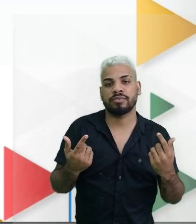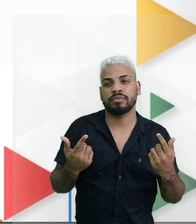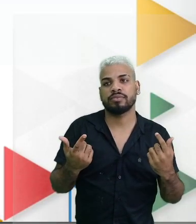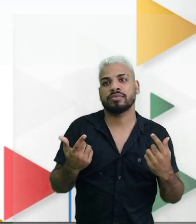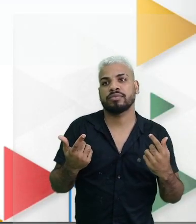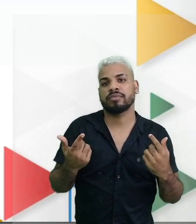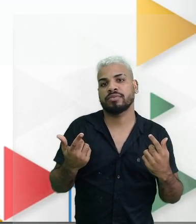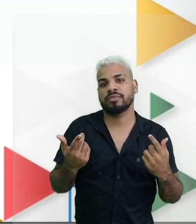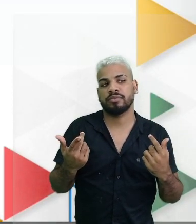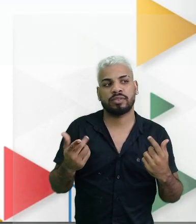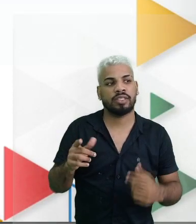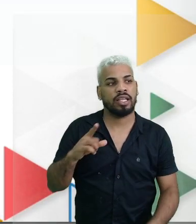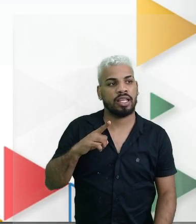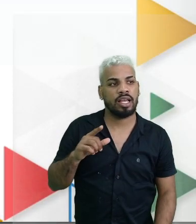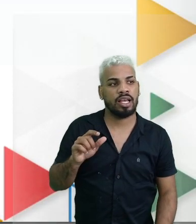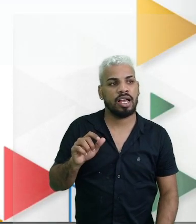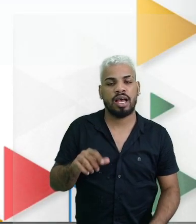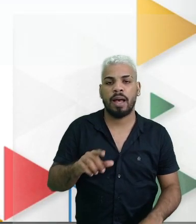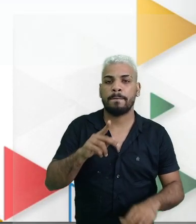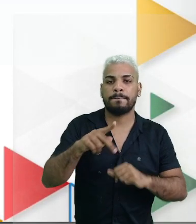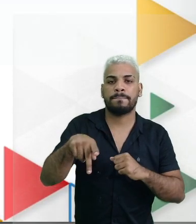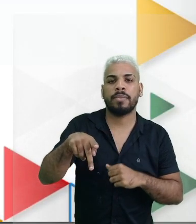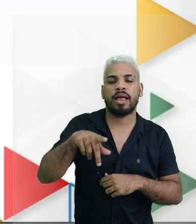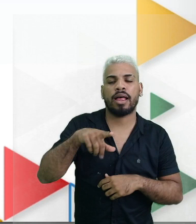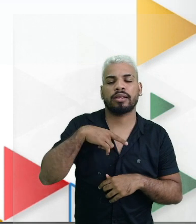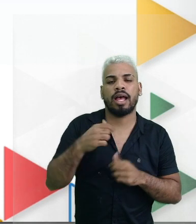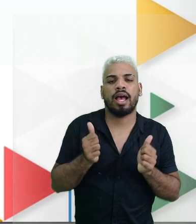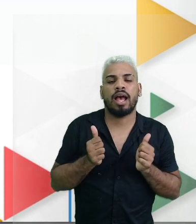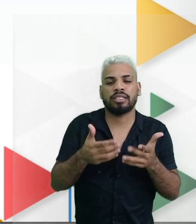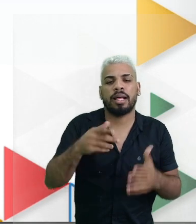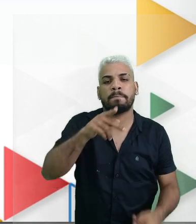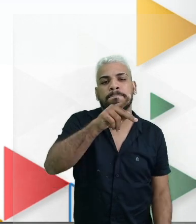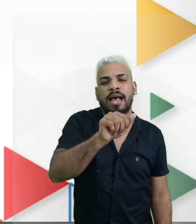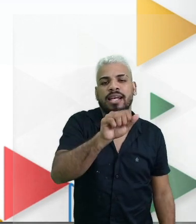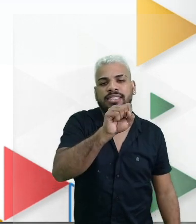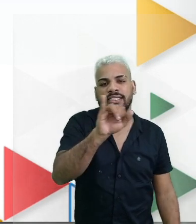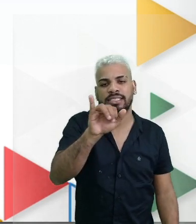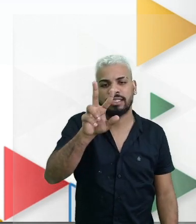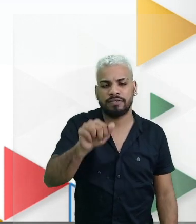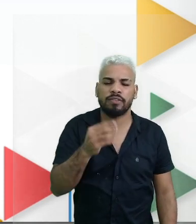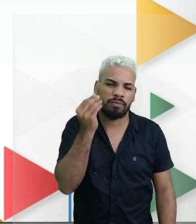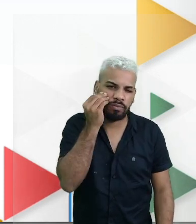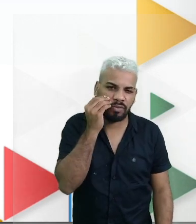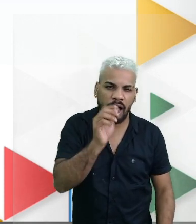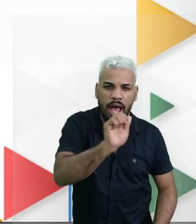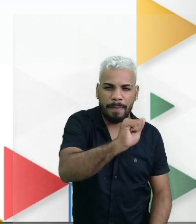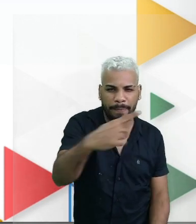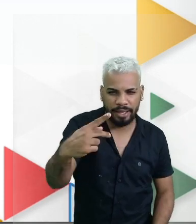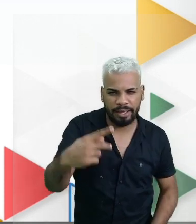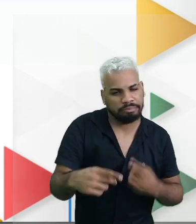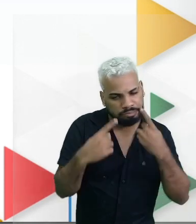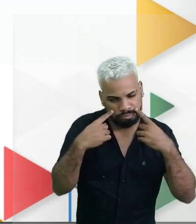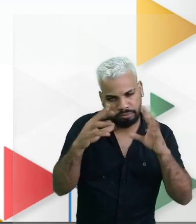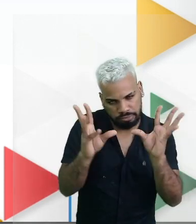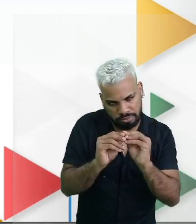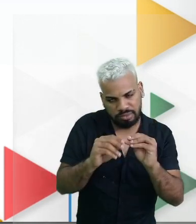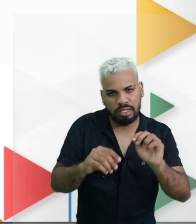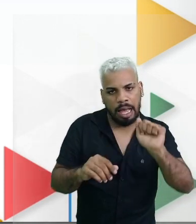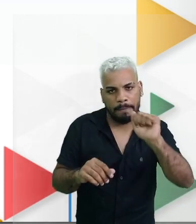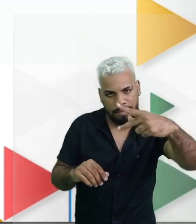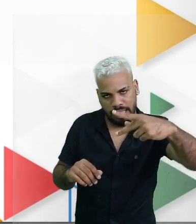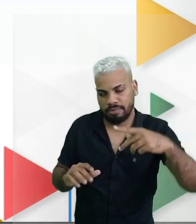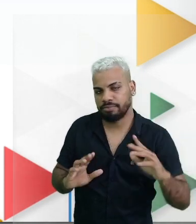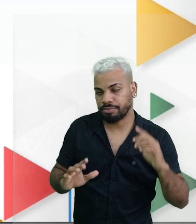da passiva. Mas o que seria esse agente da passiva? Vamos ver. O agente